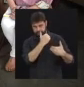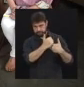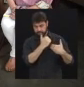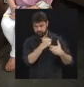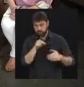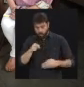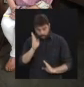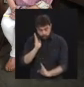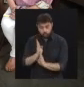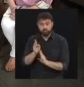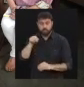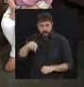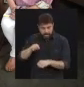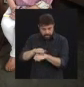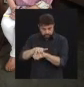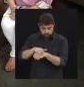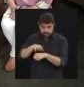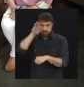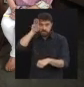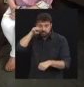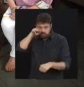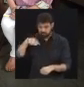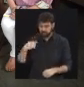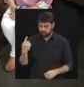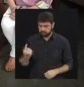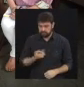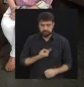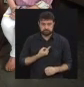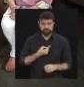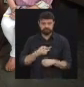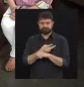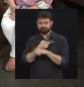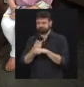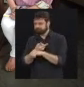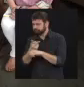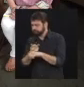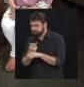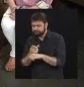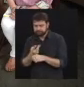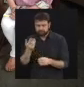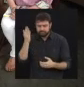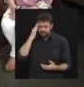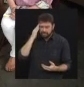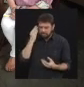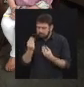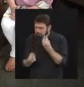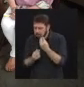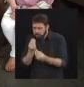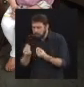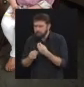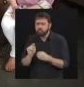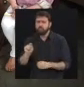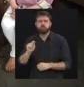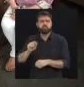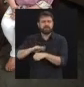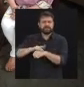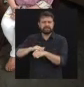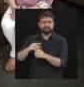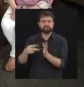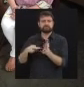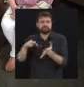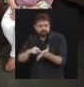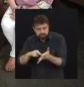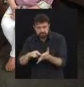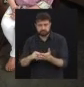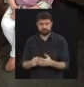esse profissional, a gente não procurou saber mais, né, sobre